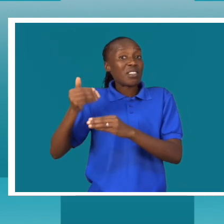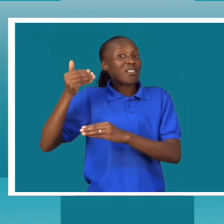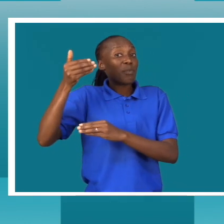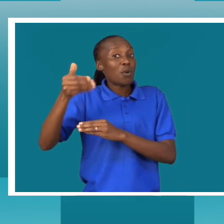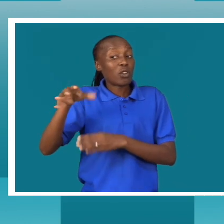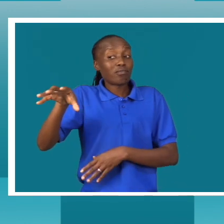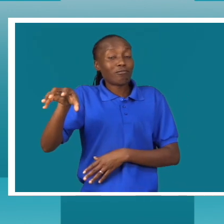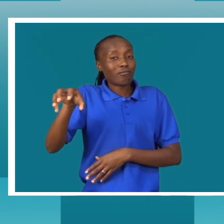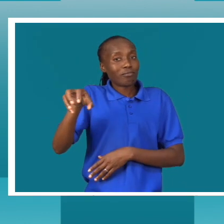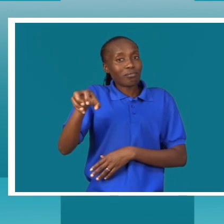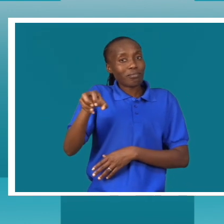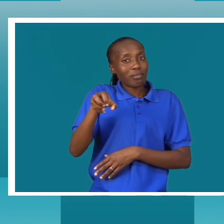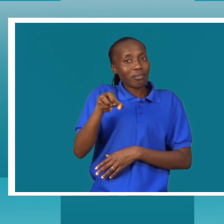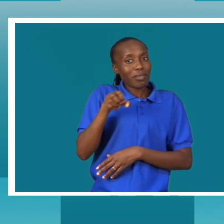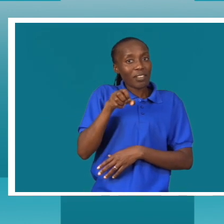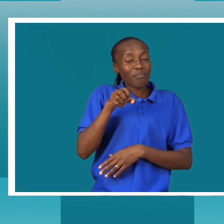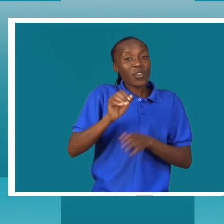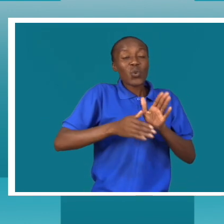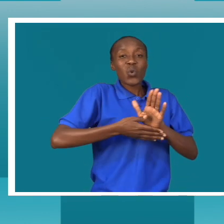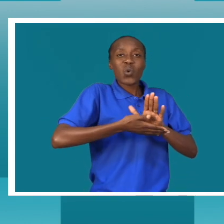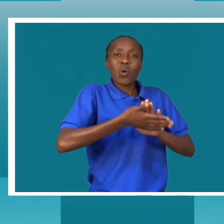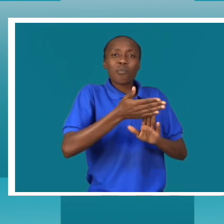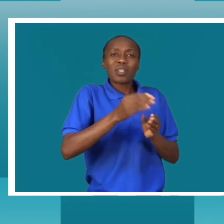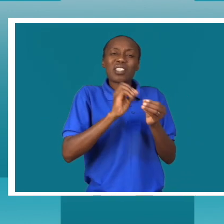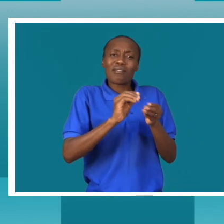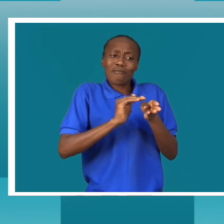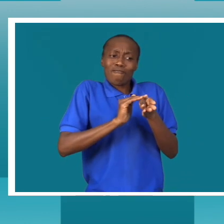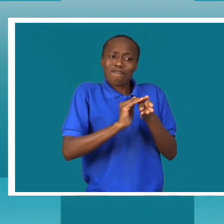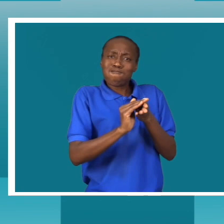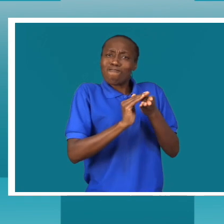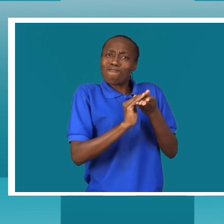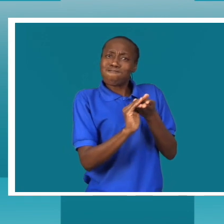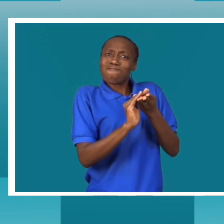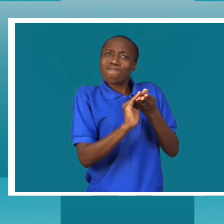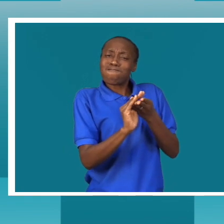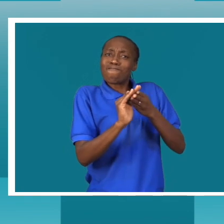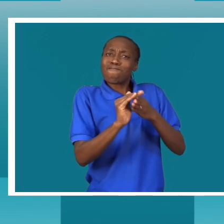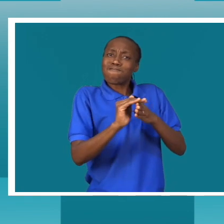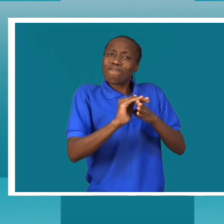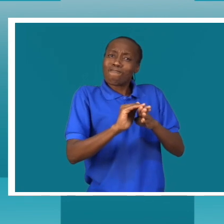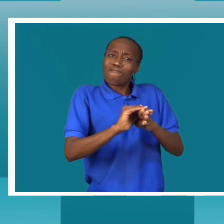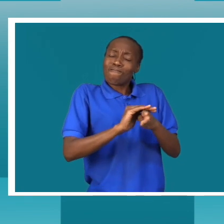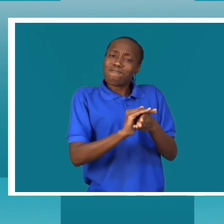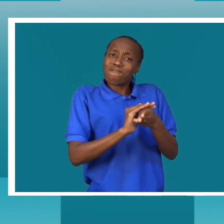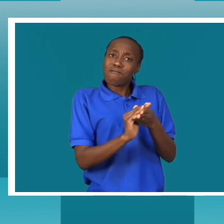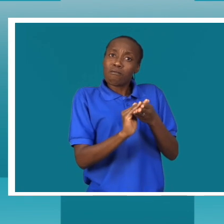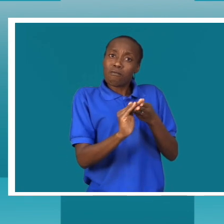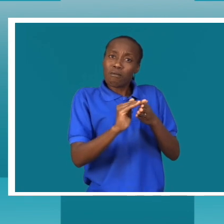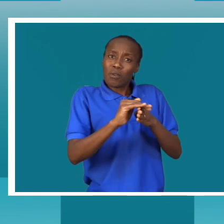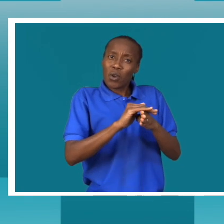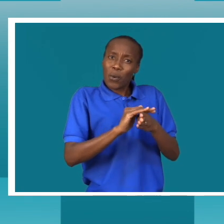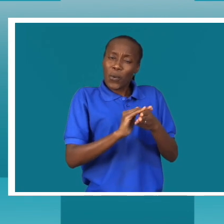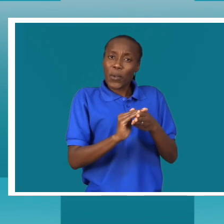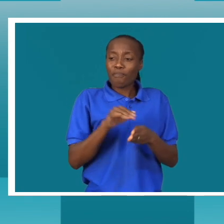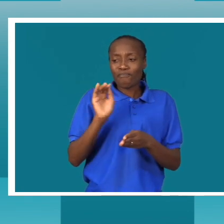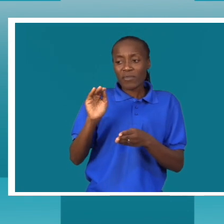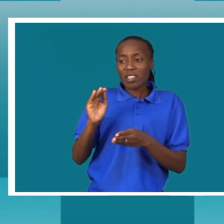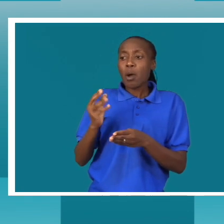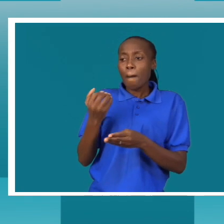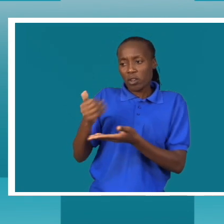num copo primeiro devemos cortar lá dependendo da medida que pretendo dar o